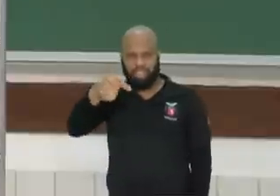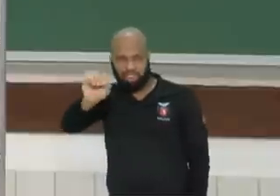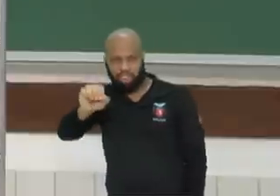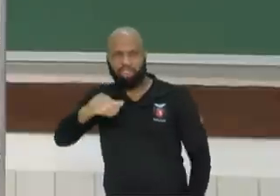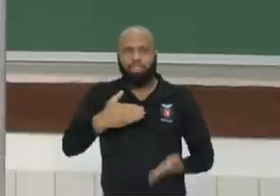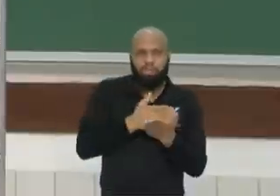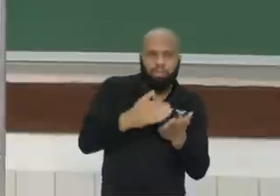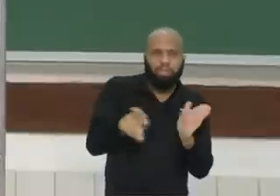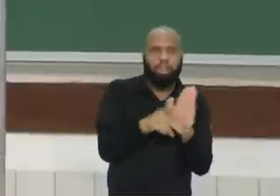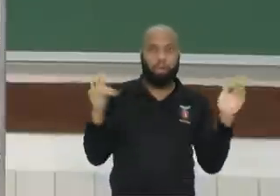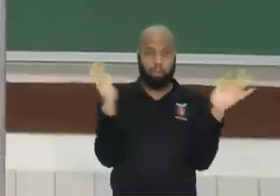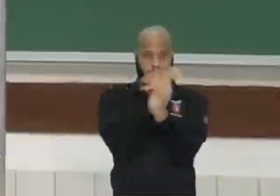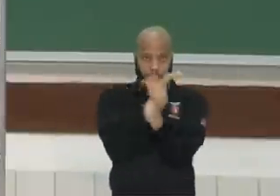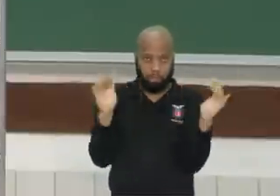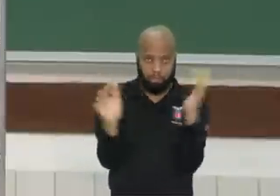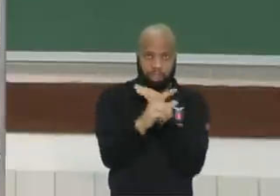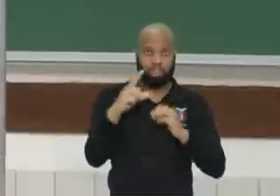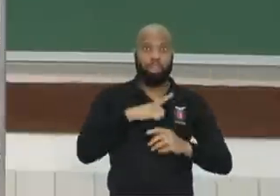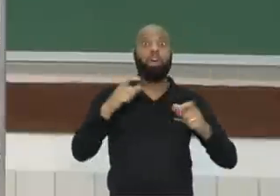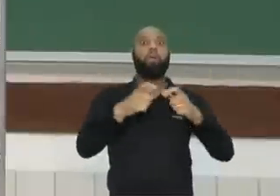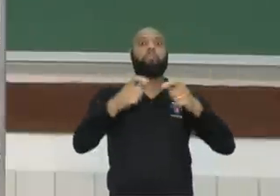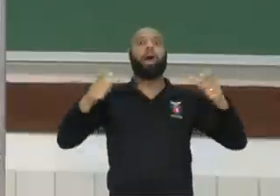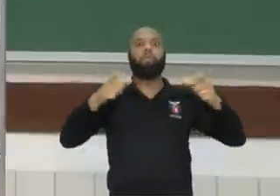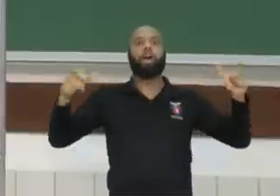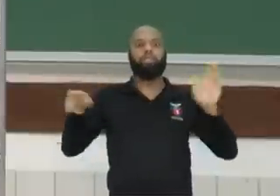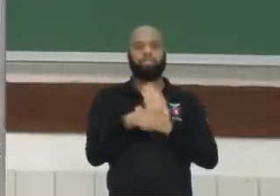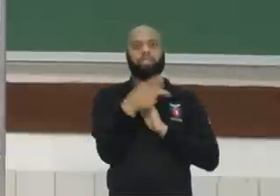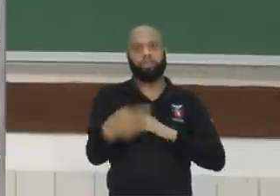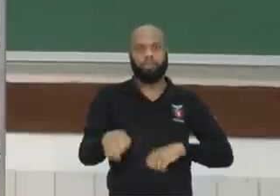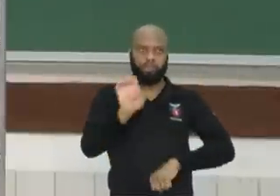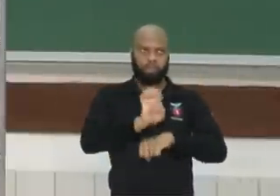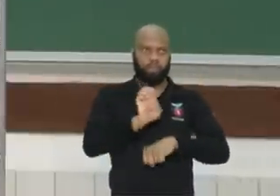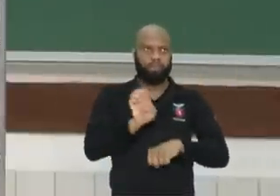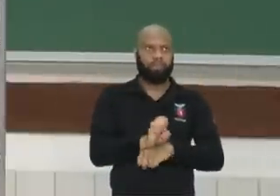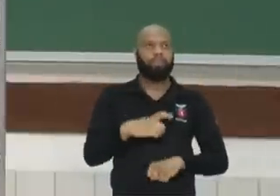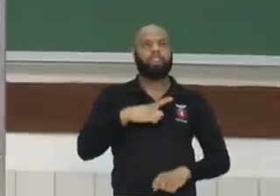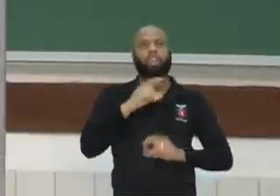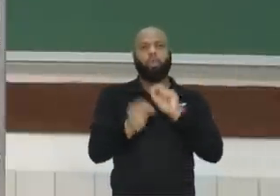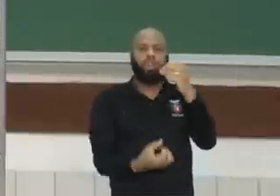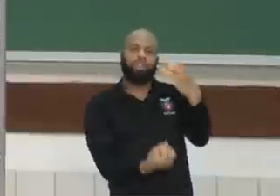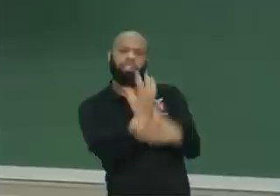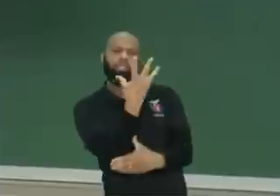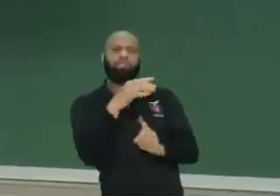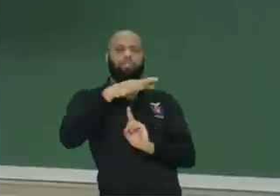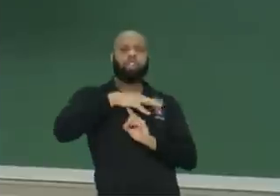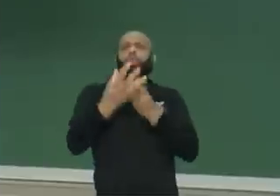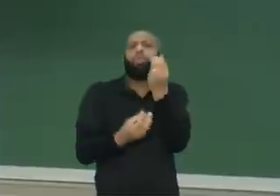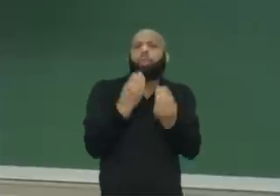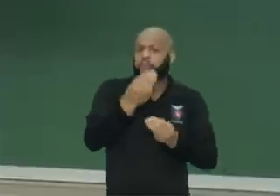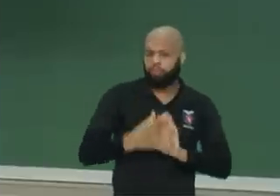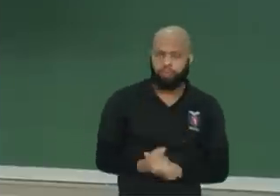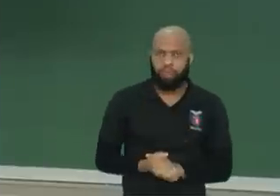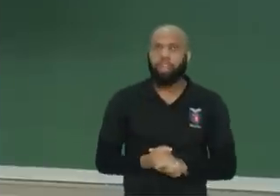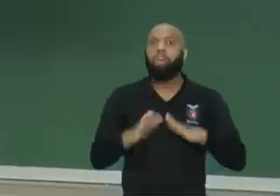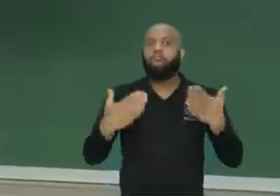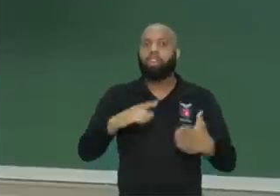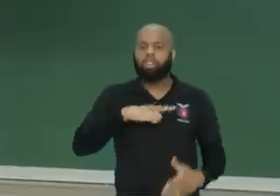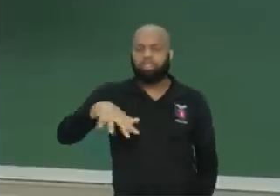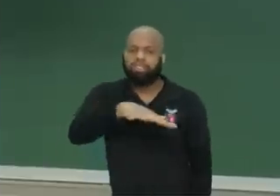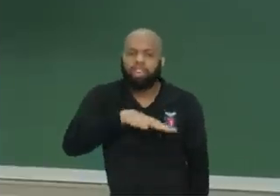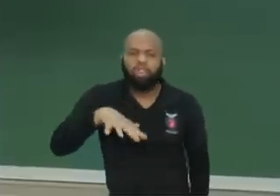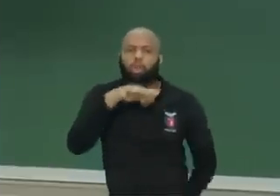um processo de urbanização muito grande aqui no nosso estado. Tá bom? As origens do Paraná. Pessoal, o